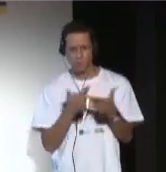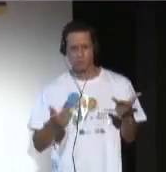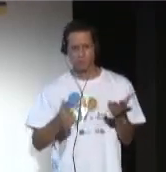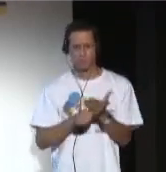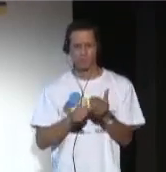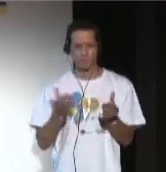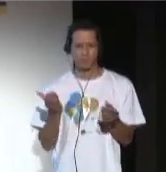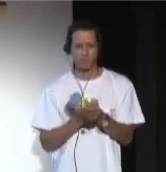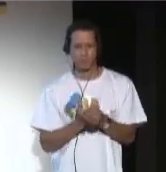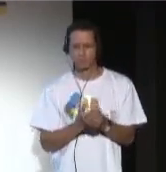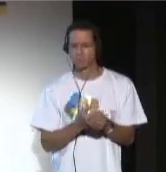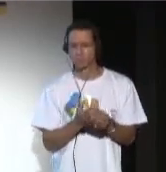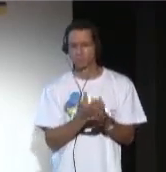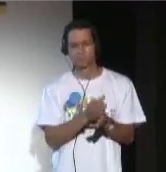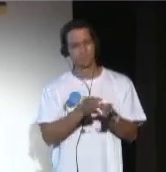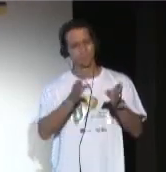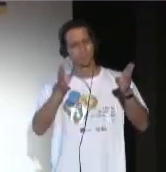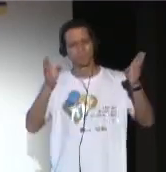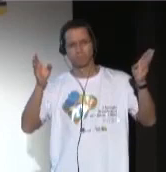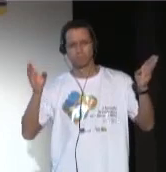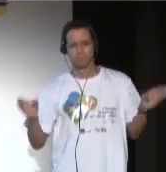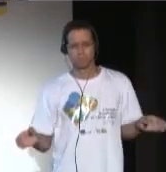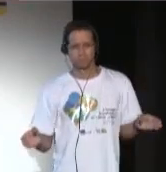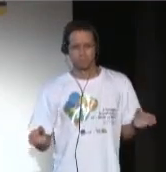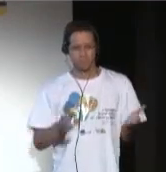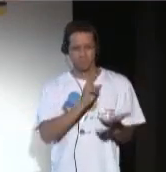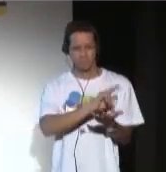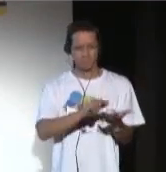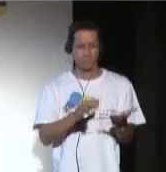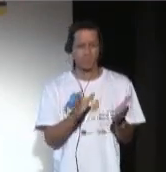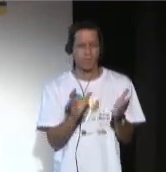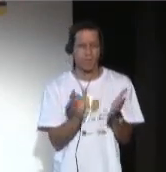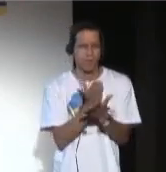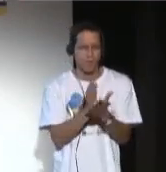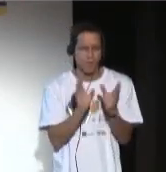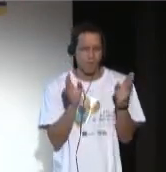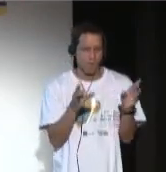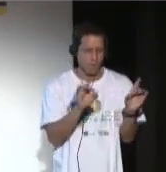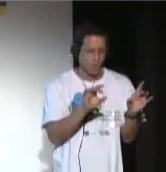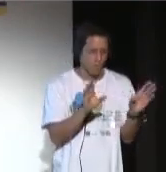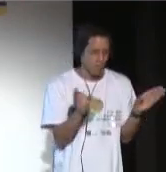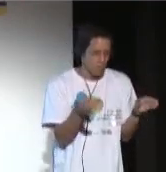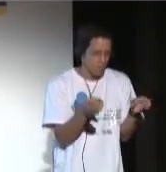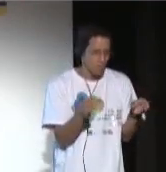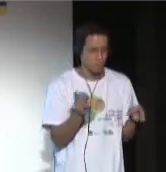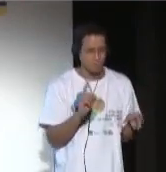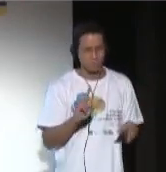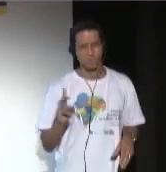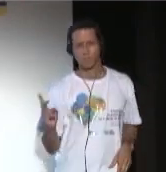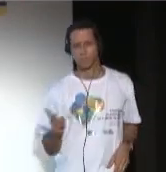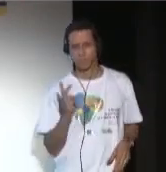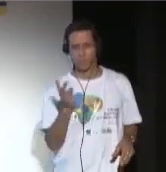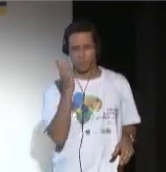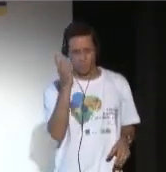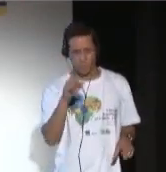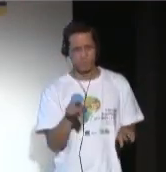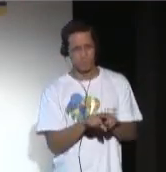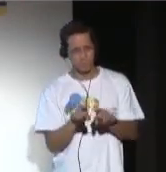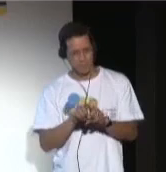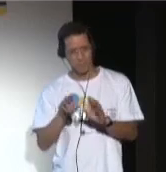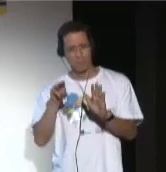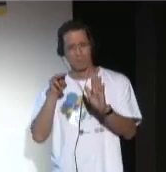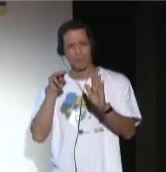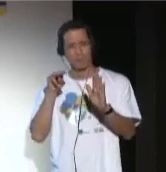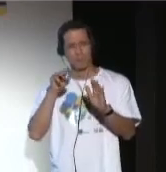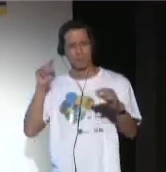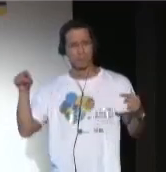amplo, que não inclui somente algumas competências específicas, mas também valores e metas que nós temos